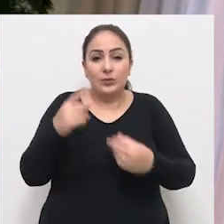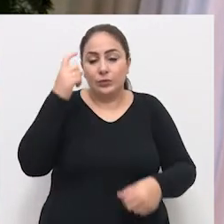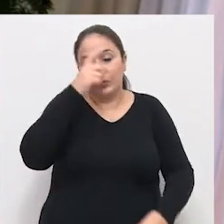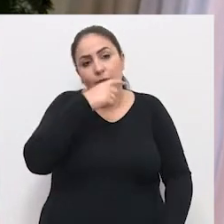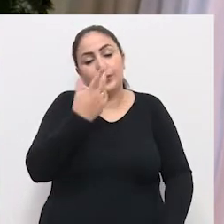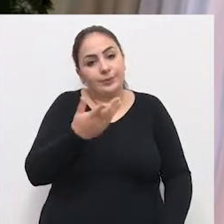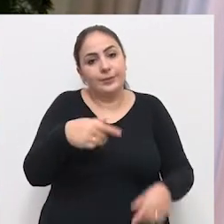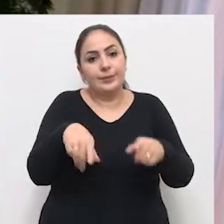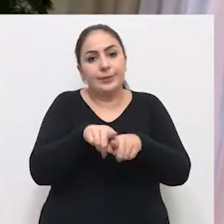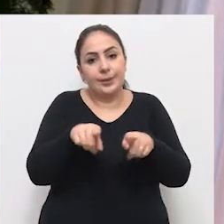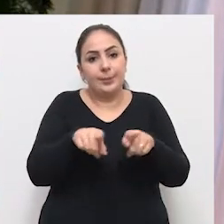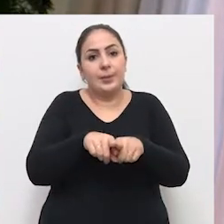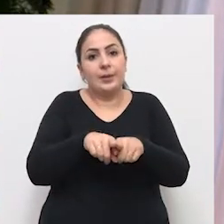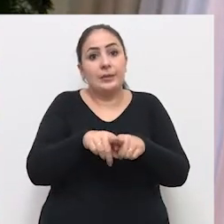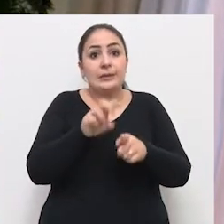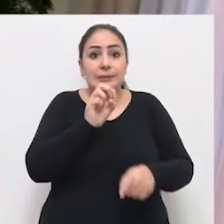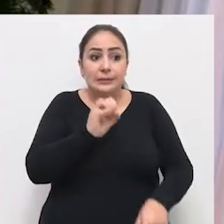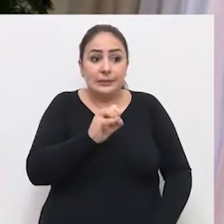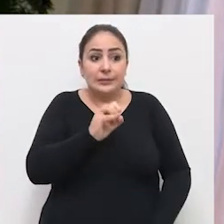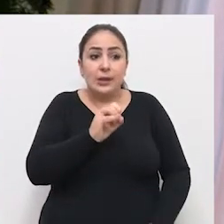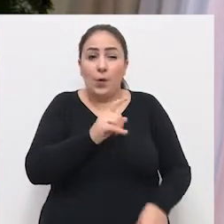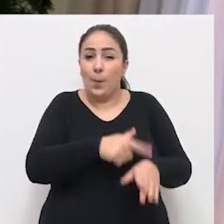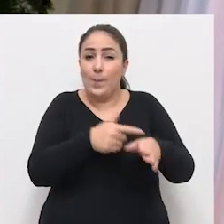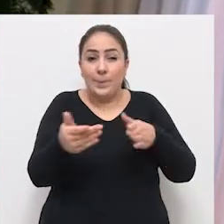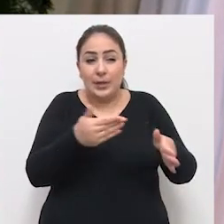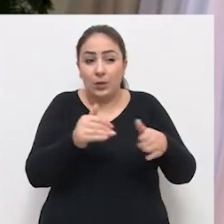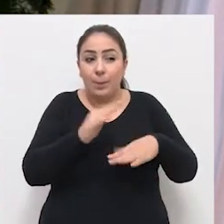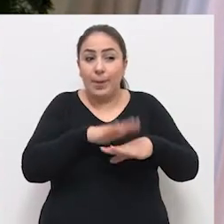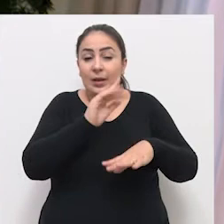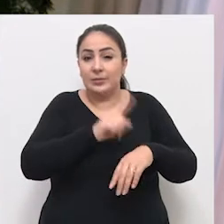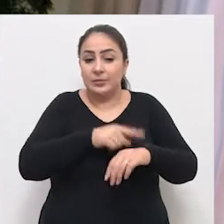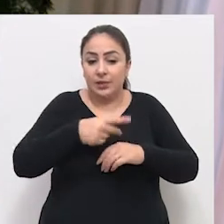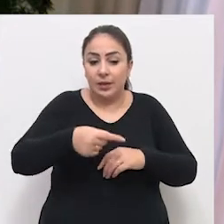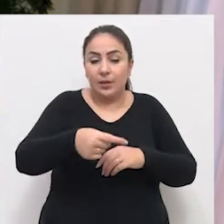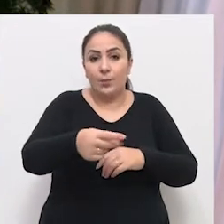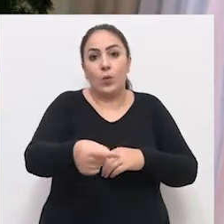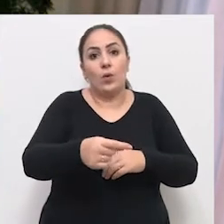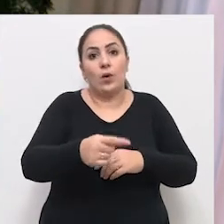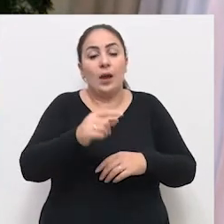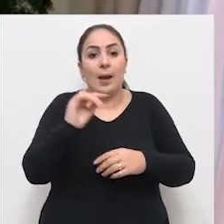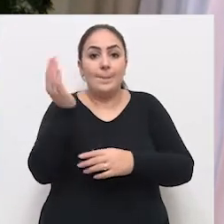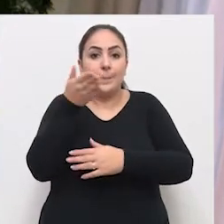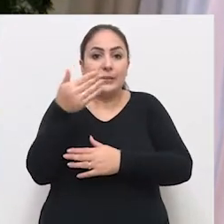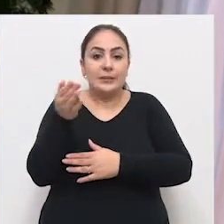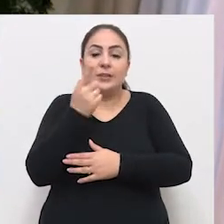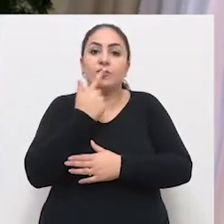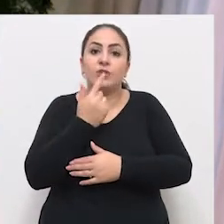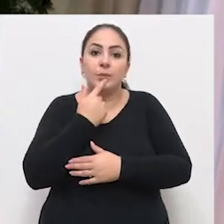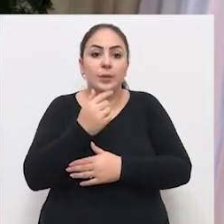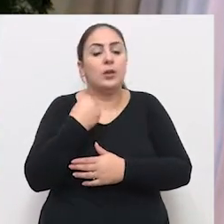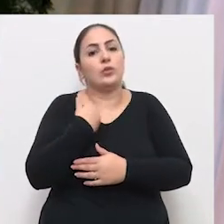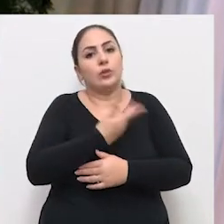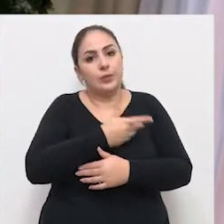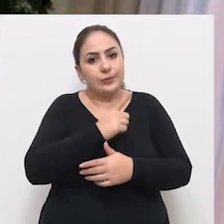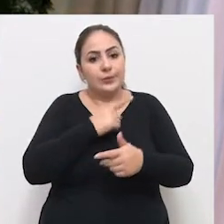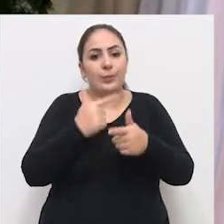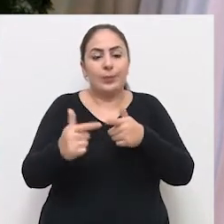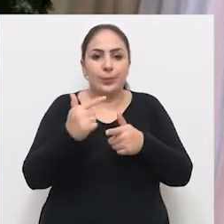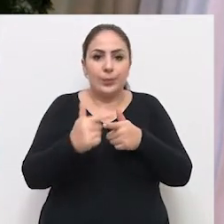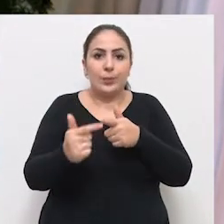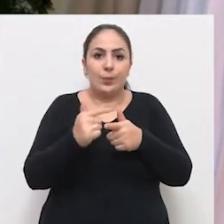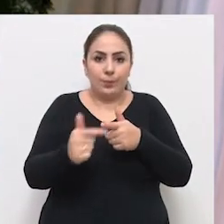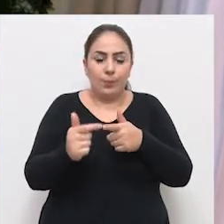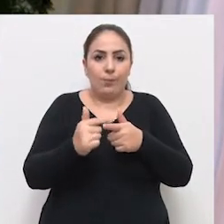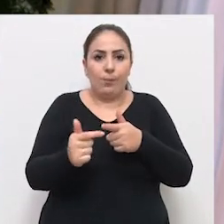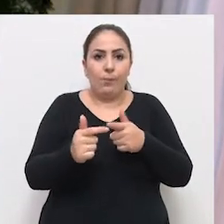então, muitas dificuldades. Inclusive, se permanecer por um período mais longo a bandeira vermelha, teremos